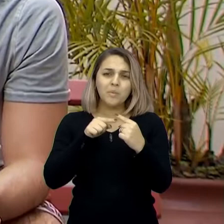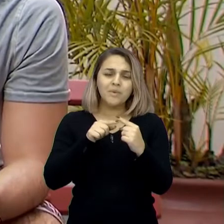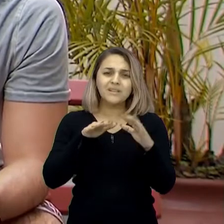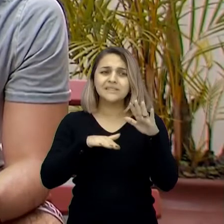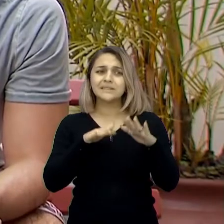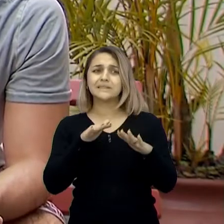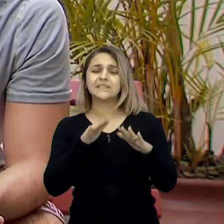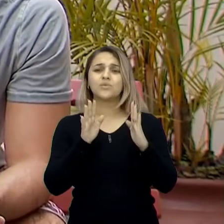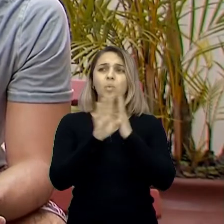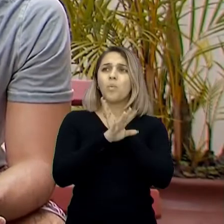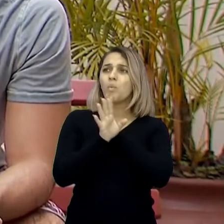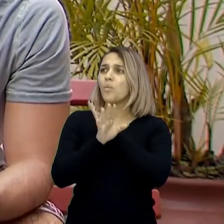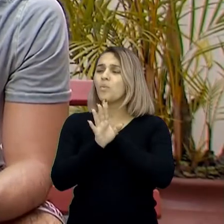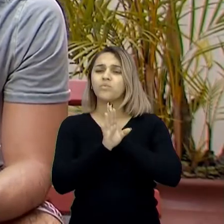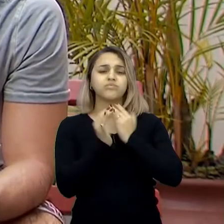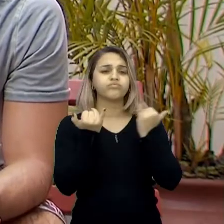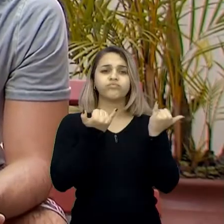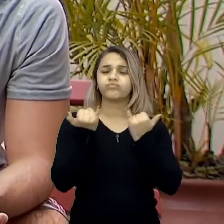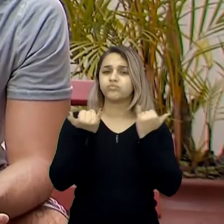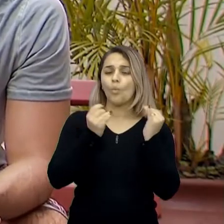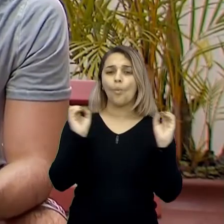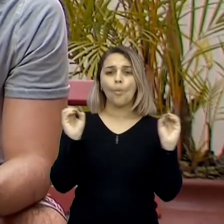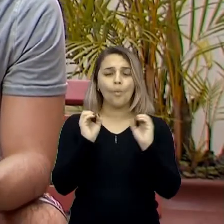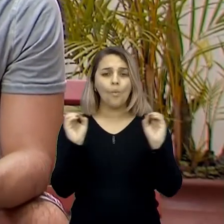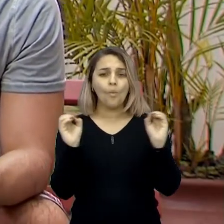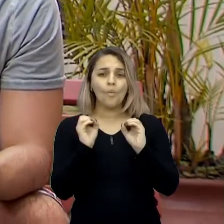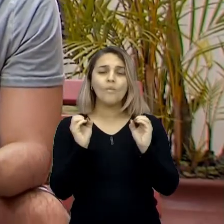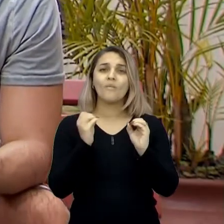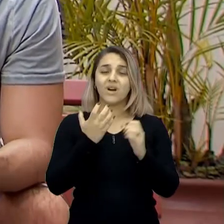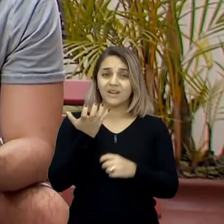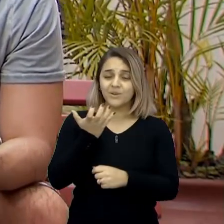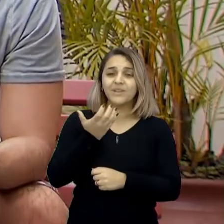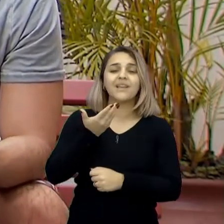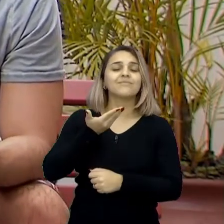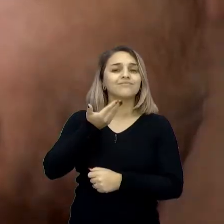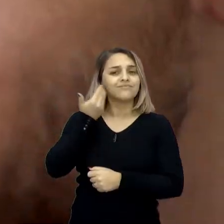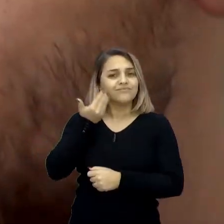desinformação e eu adoraria ter tido um livro que falasse sobre esse universo